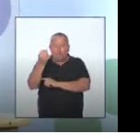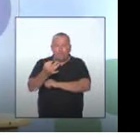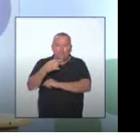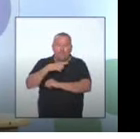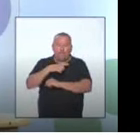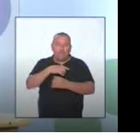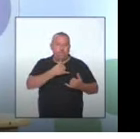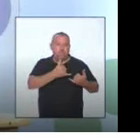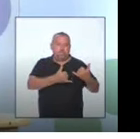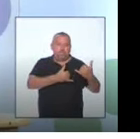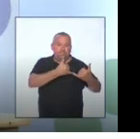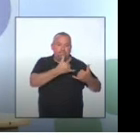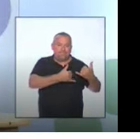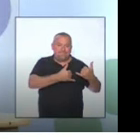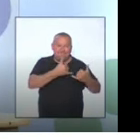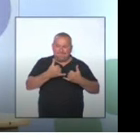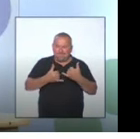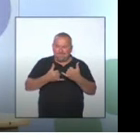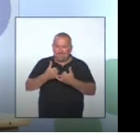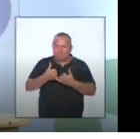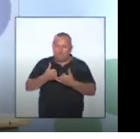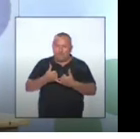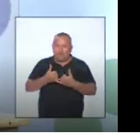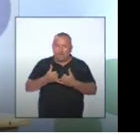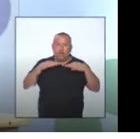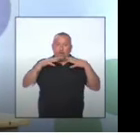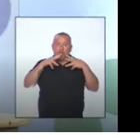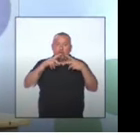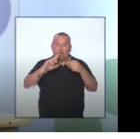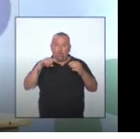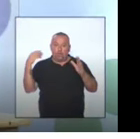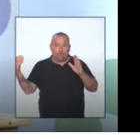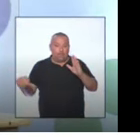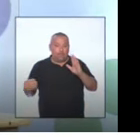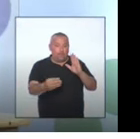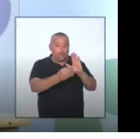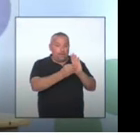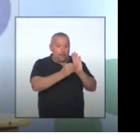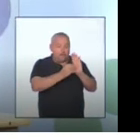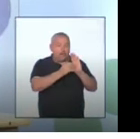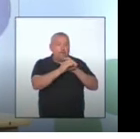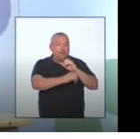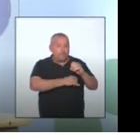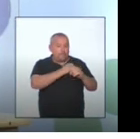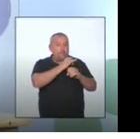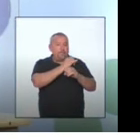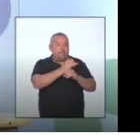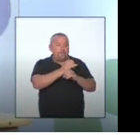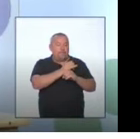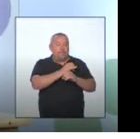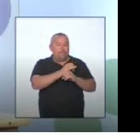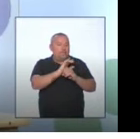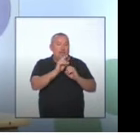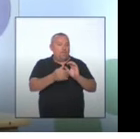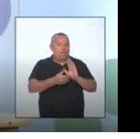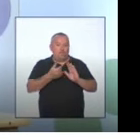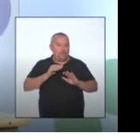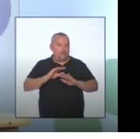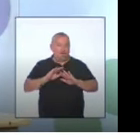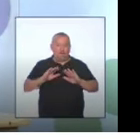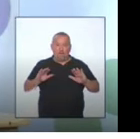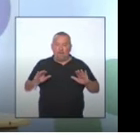essas brincadeiras, né? Novamente, tudo que nós colocamos ali, interagimos com o outro, não sai mais.